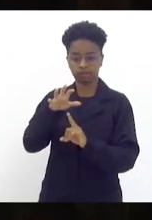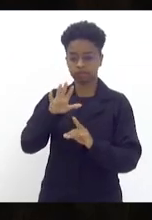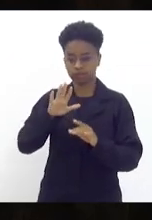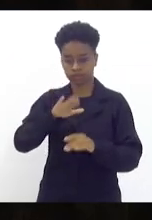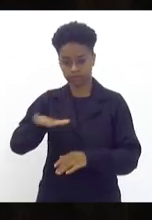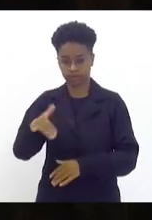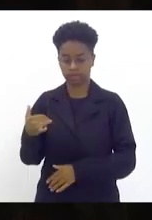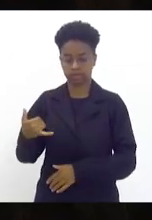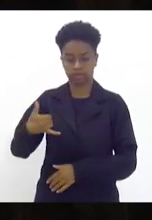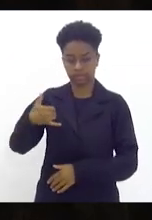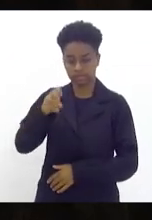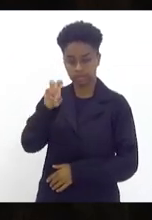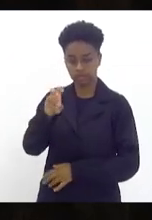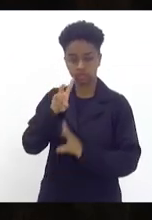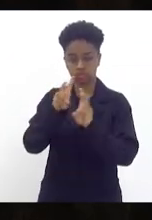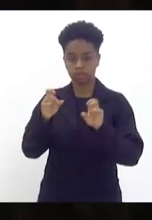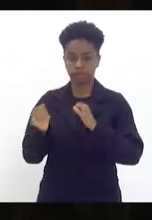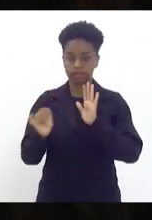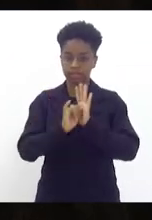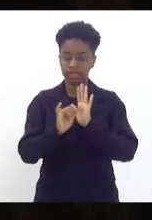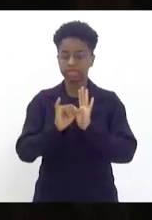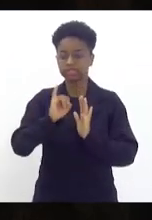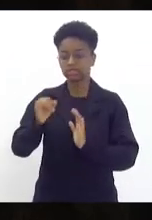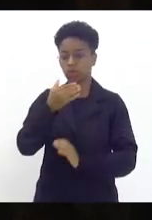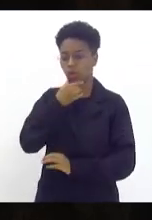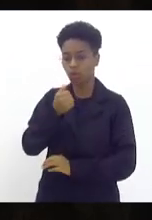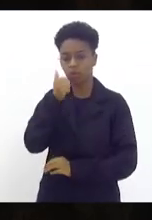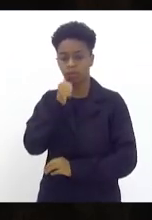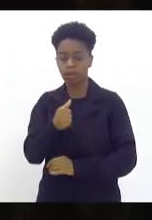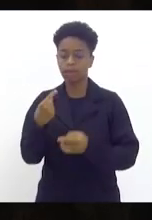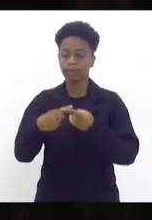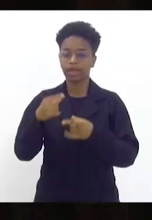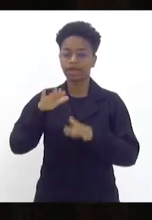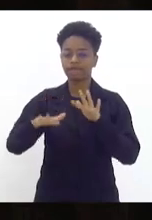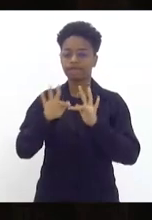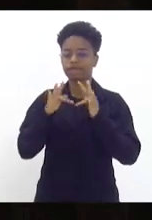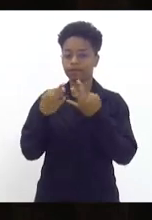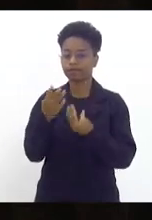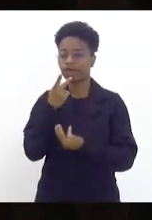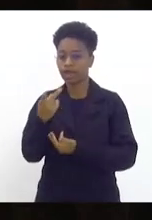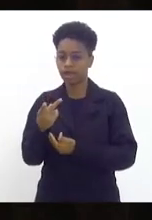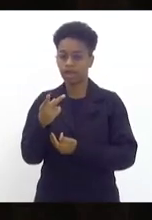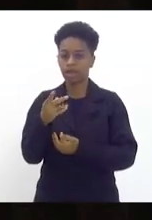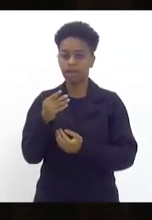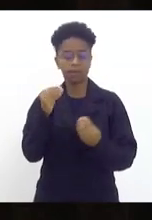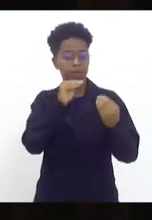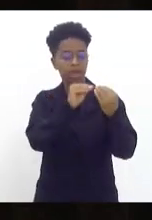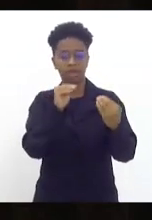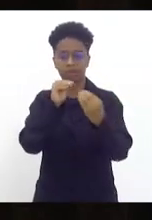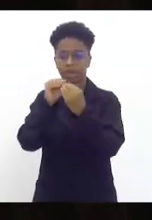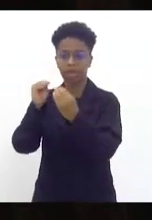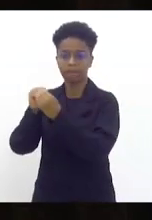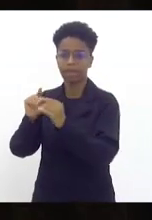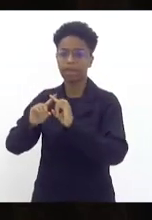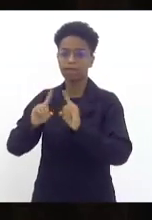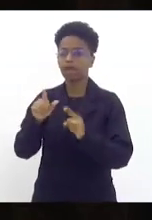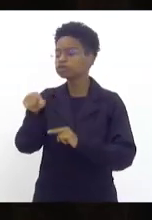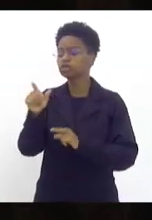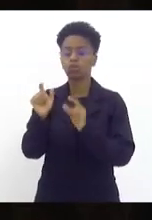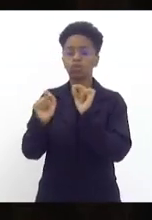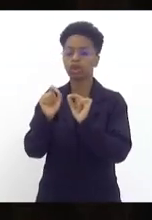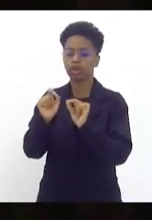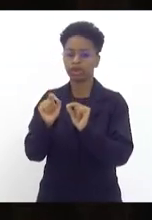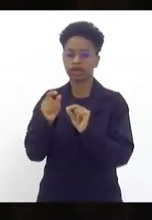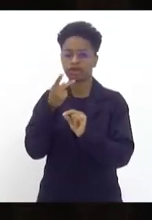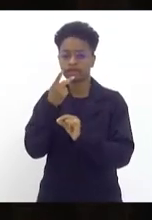a identidade dela? Se ela é homem ou mulher, e muitas vezes os pais falavam, manda beijar um, manda beijar outro, o que que tu sente? Aí chegava em